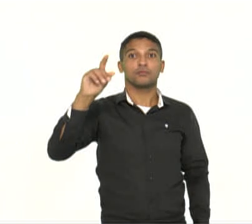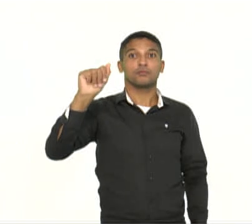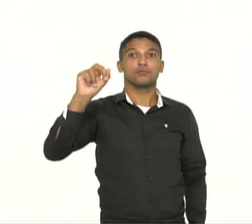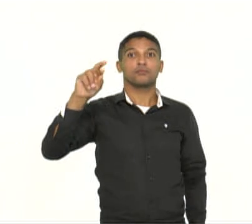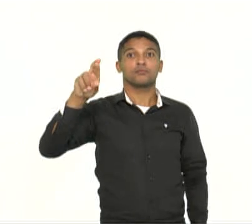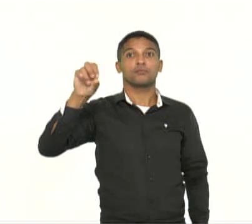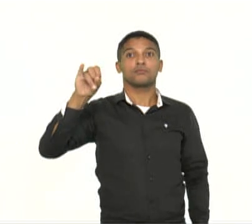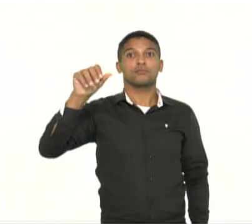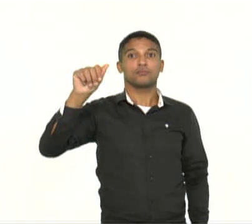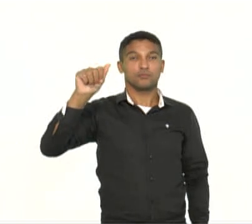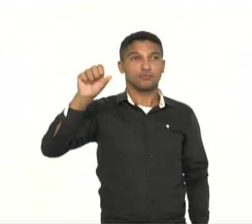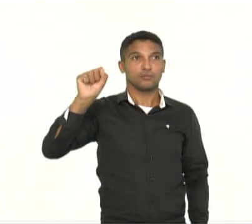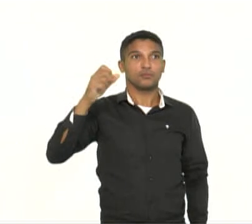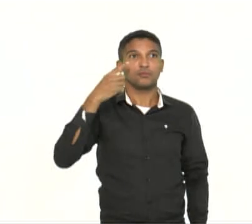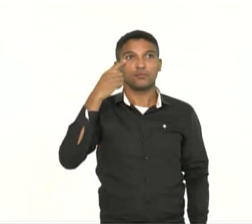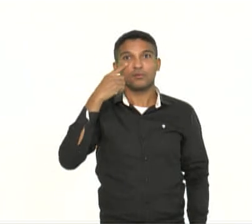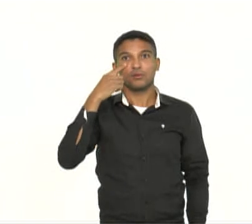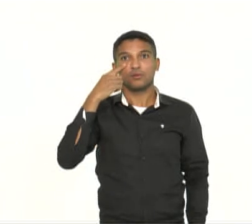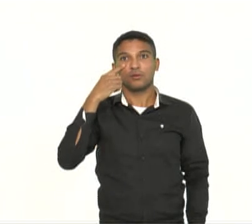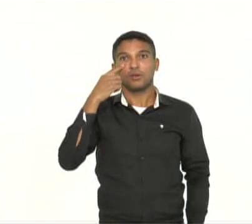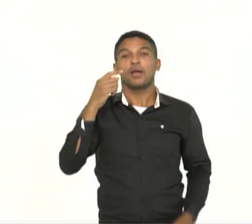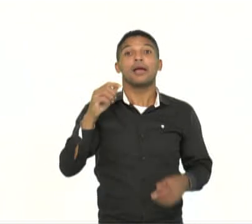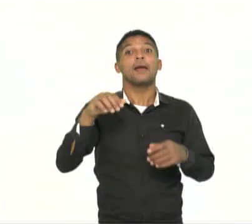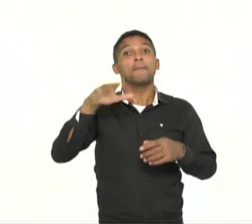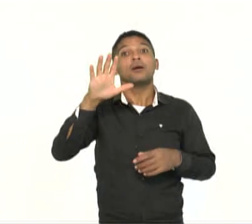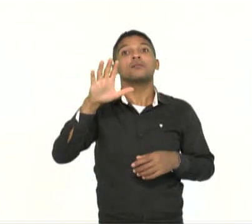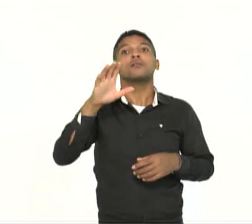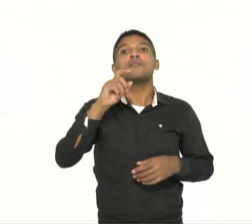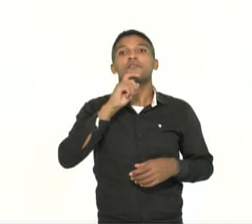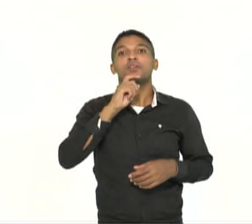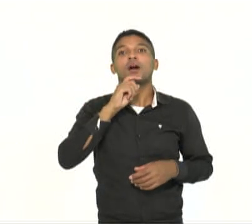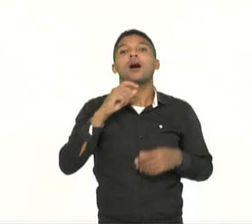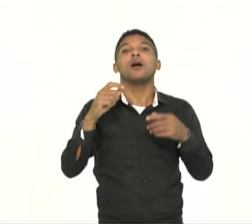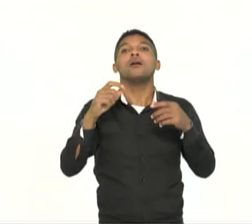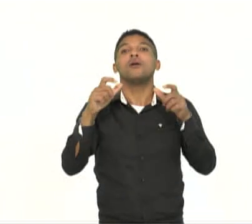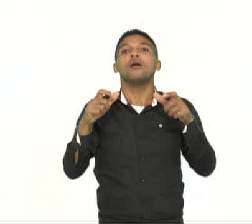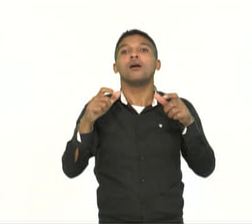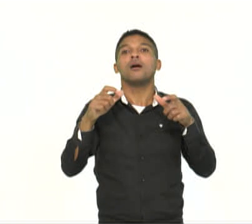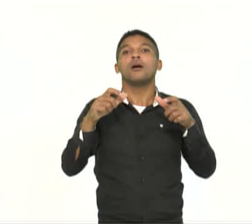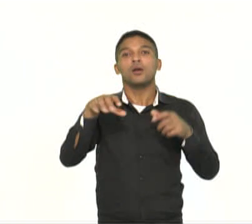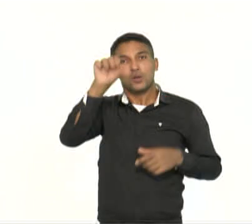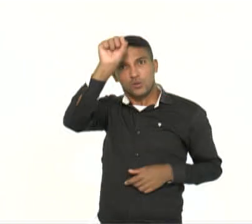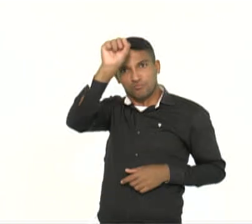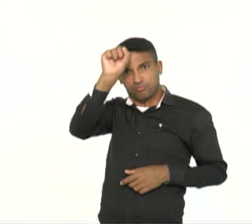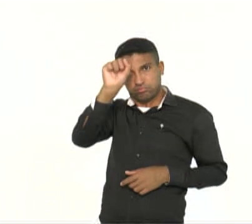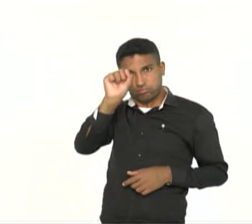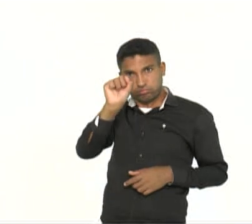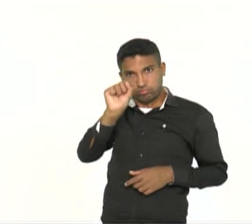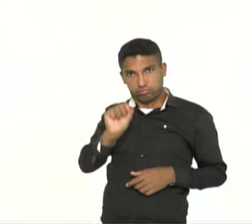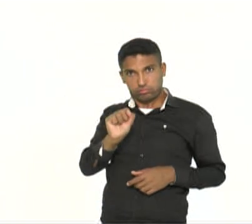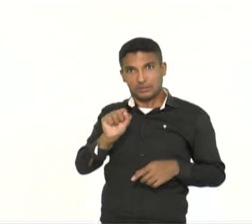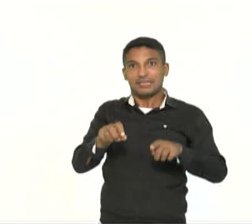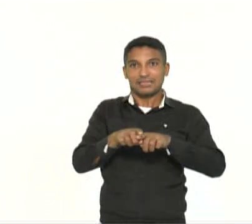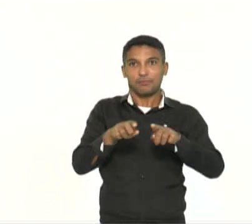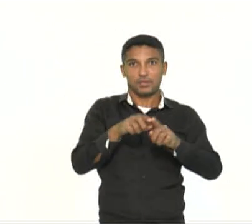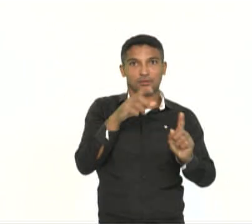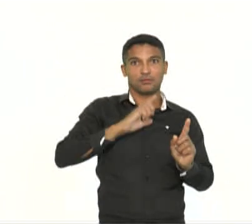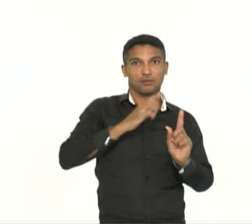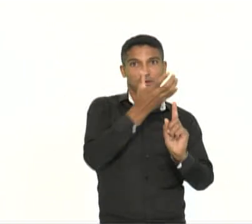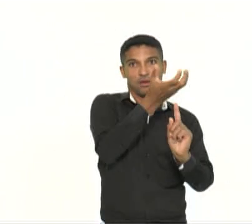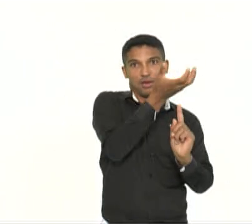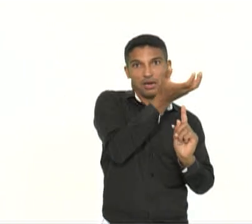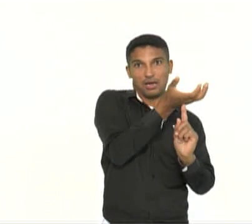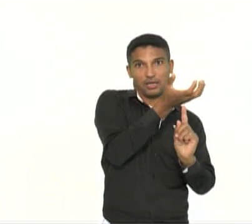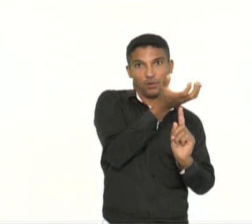únicos domínios presentes na parte mais fria do Brasil, juntamente com o domínio morfoclimático das araucárias, que não está na